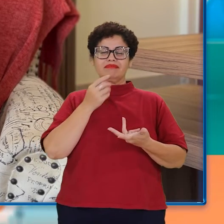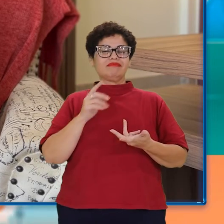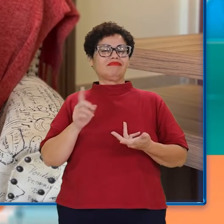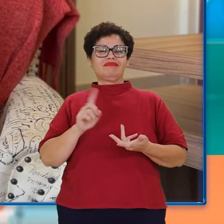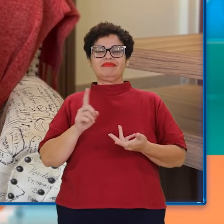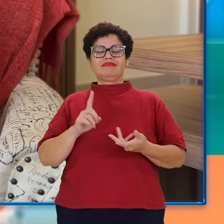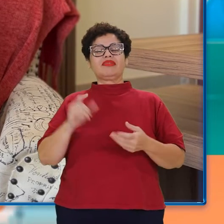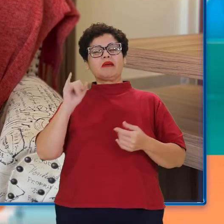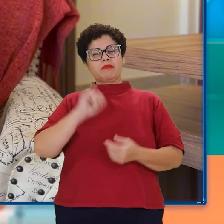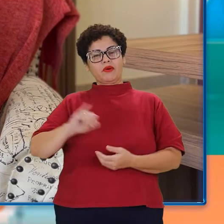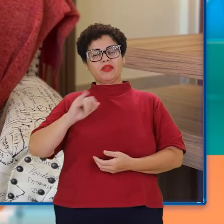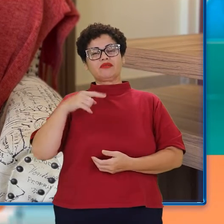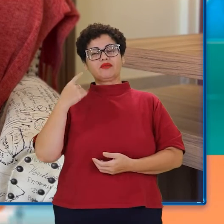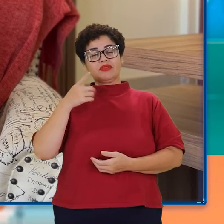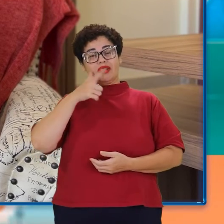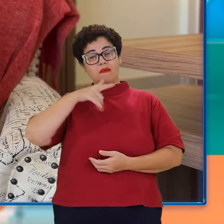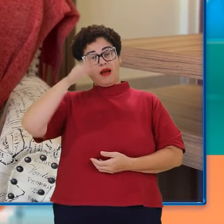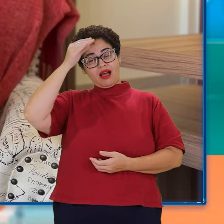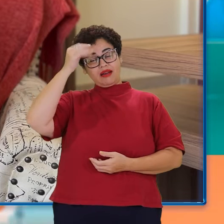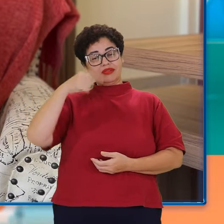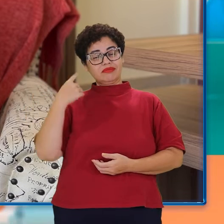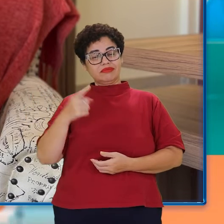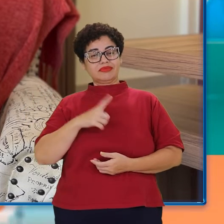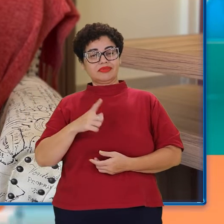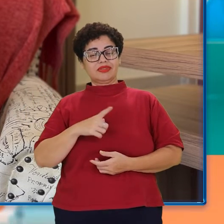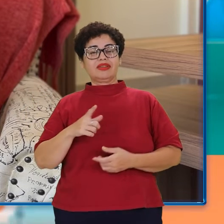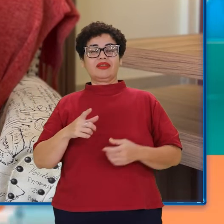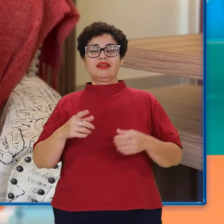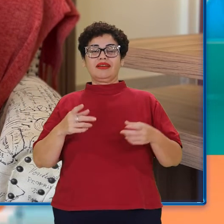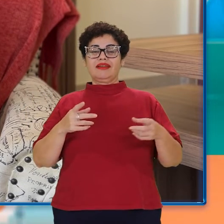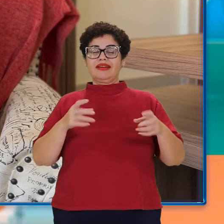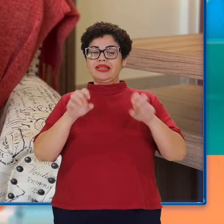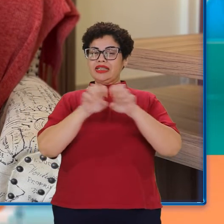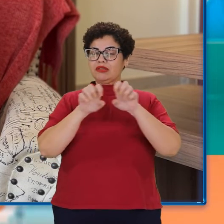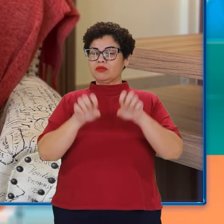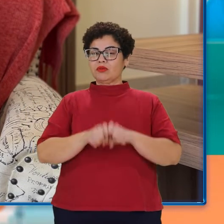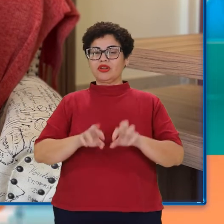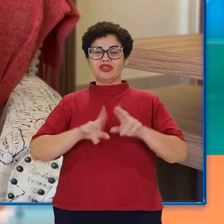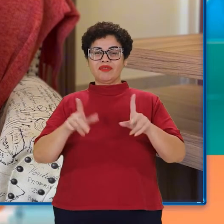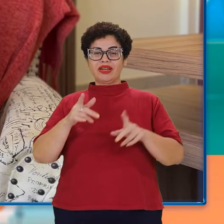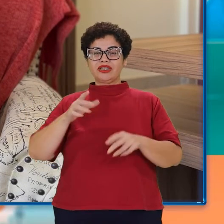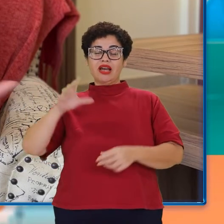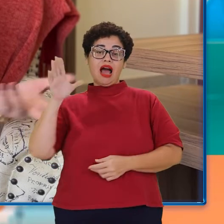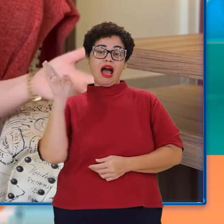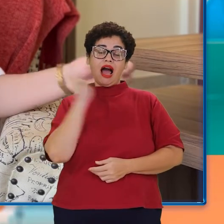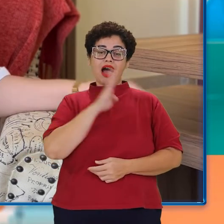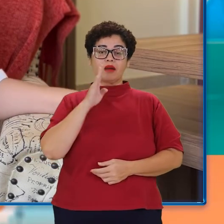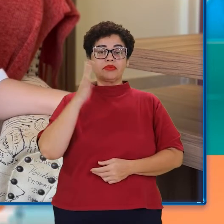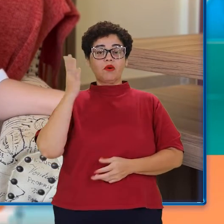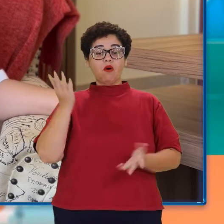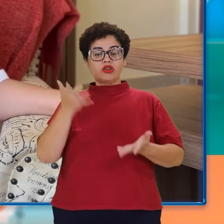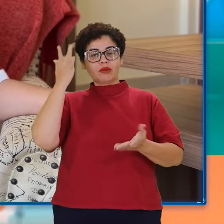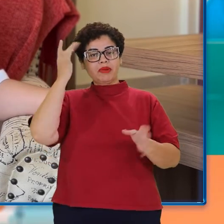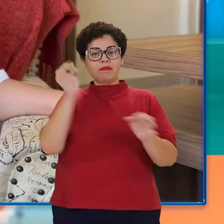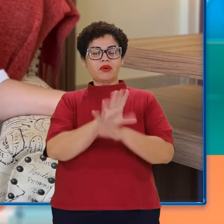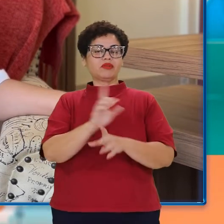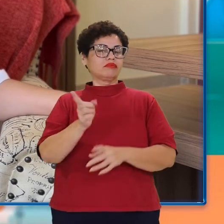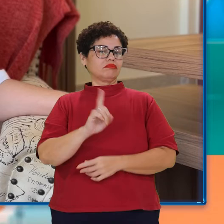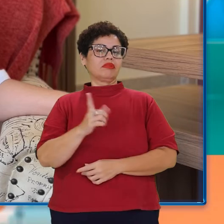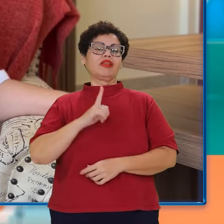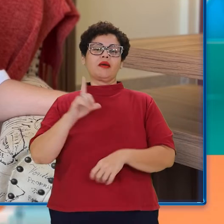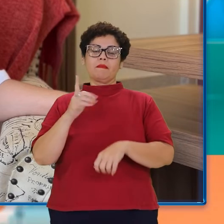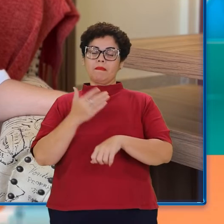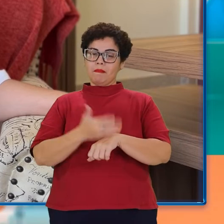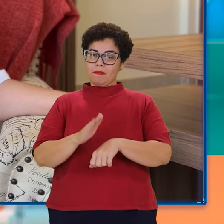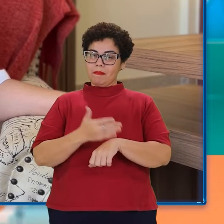coisa importante. A gente não vai começar a ter uma linguagem, né, que tem toda uma estrutura diferente de um dia para o outro. Vai ter